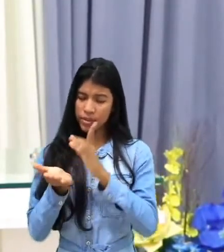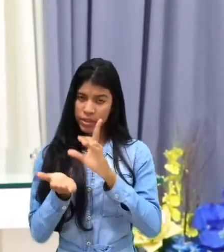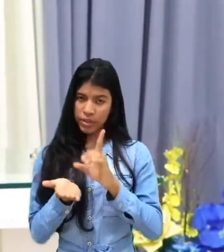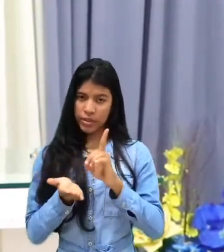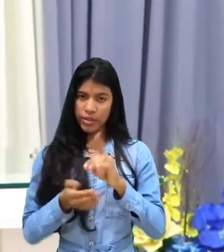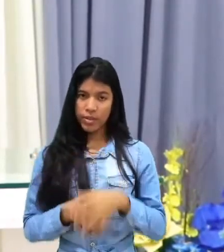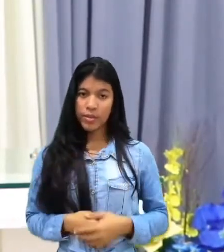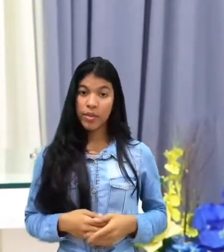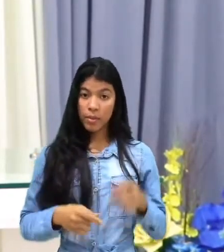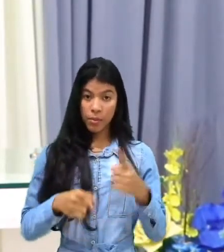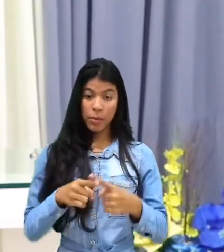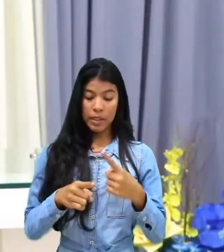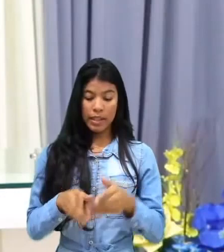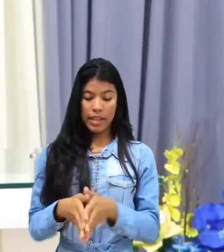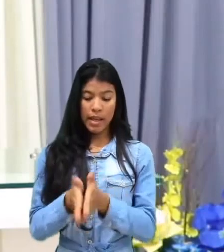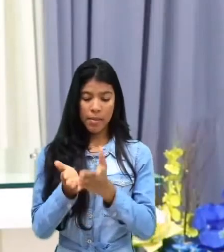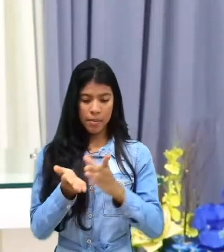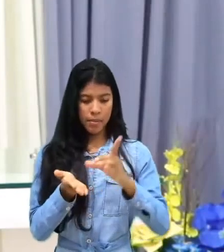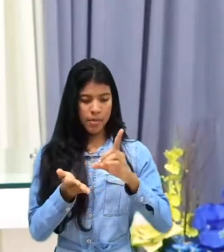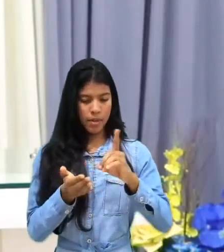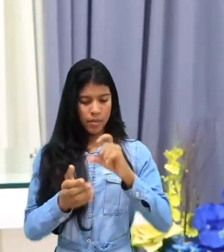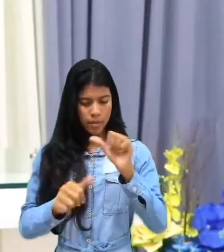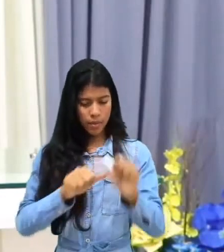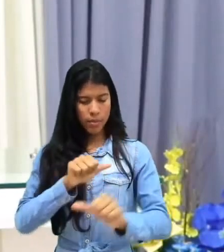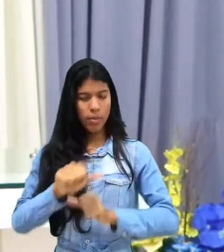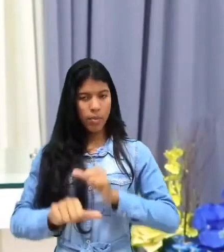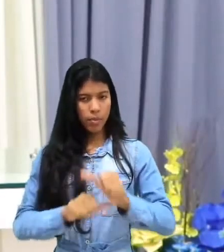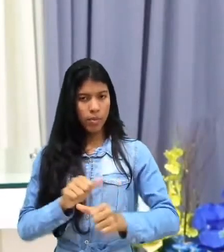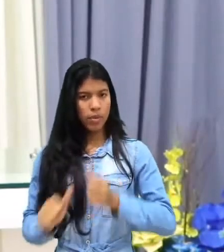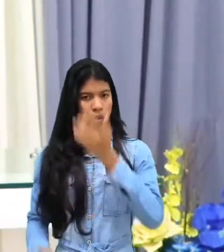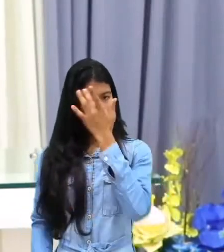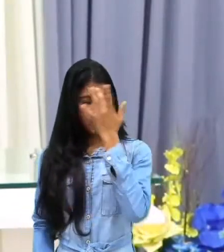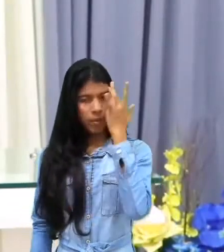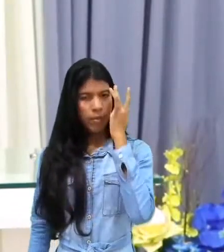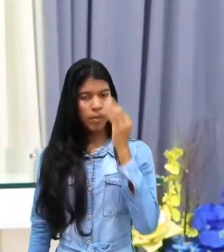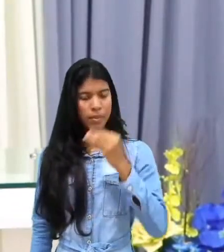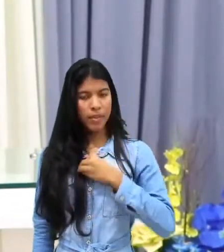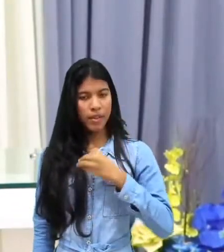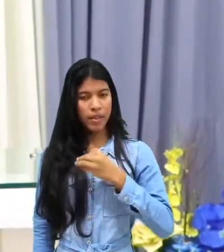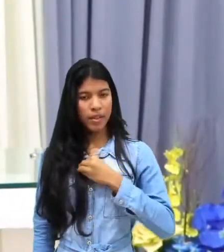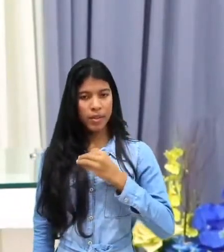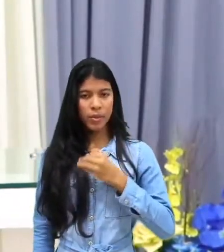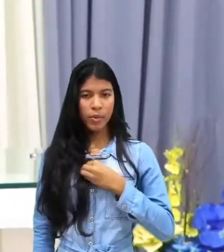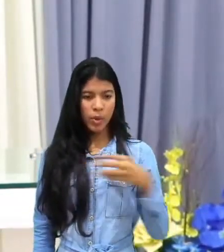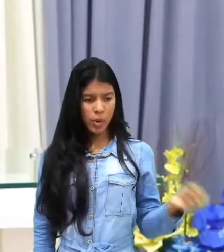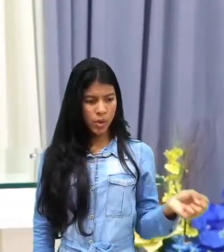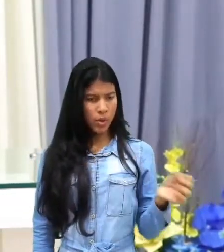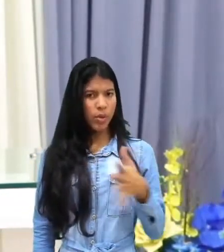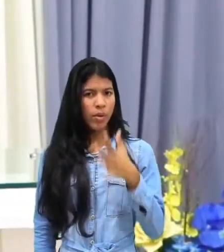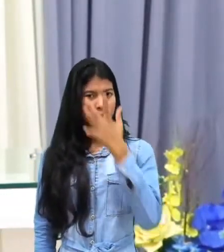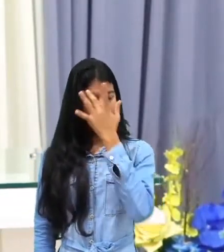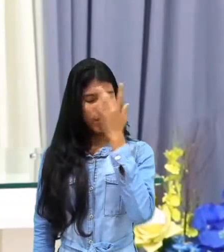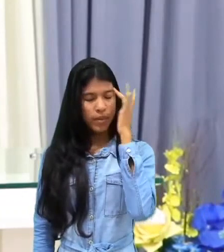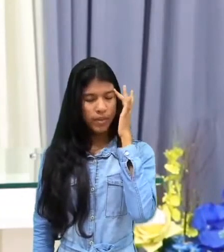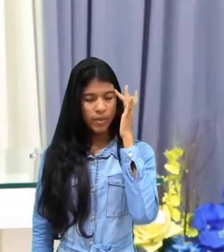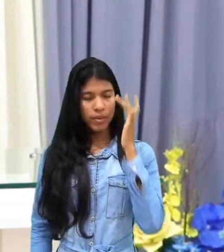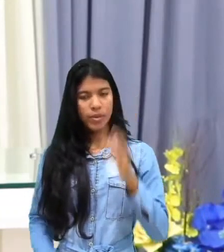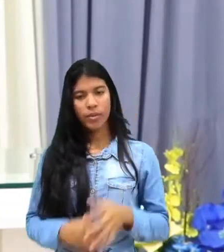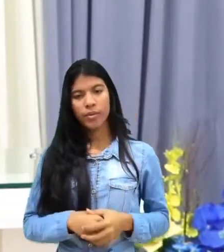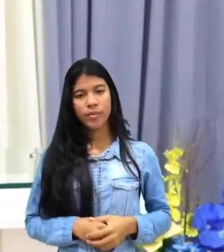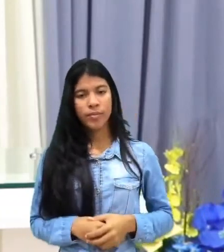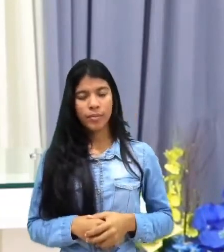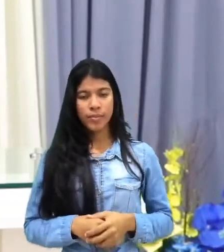ela transforma o mais vil pecador em nova criatura. Ela transforma, como já vimos, anônimos. Ela